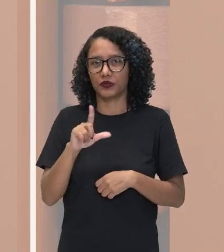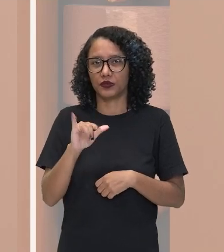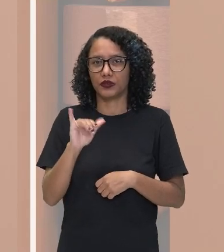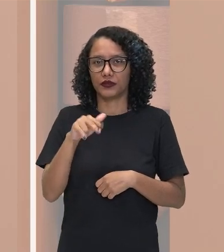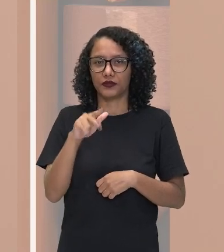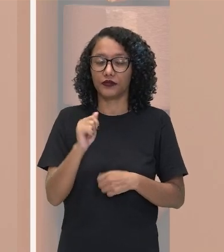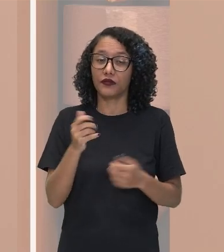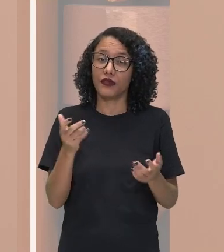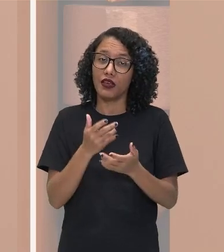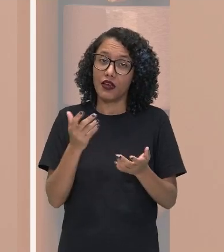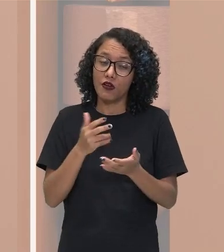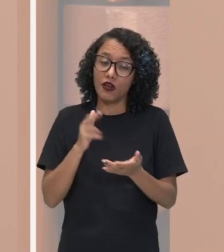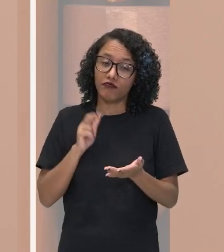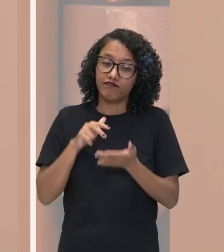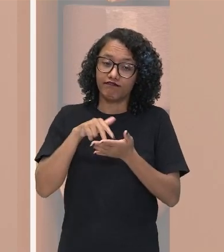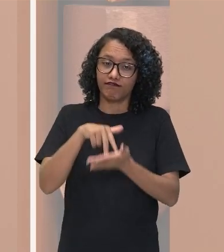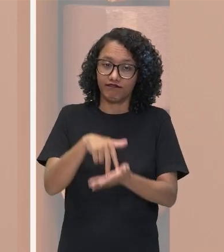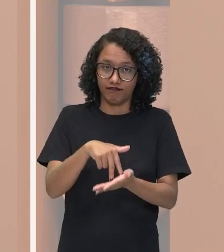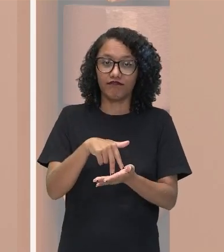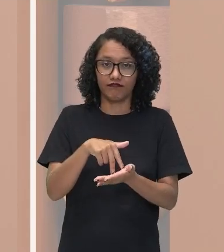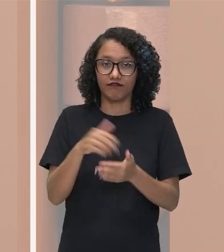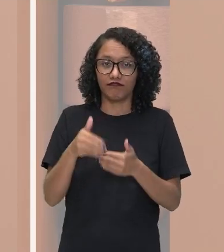estarei acompanhando vocês ao longo deste